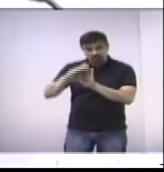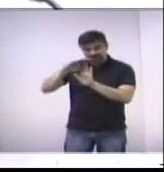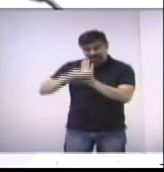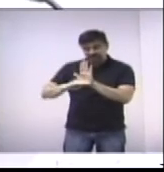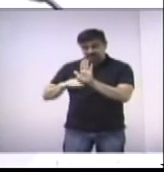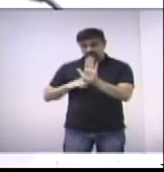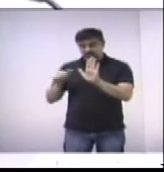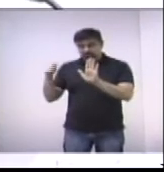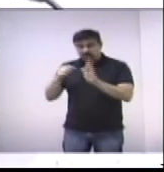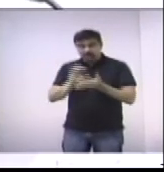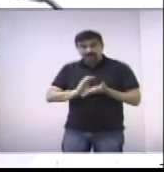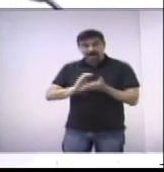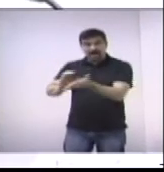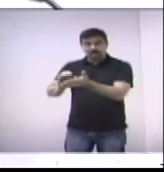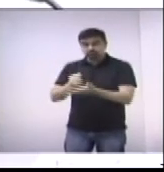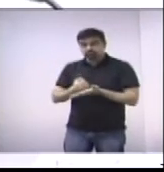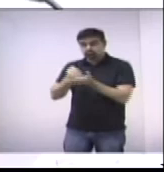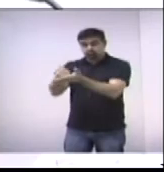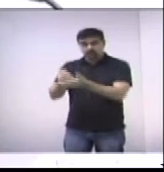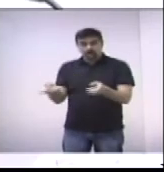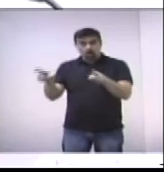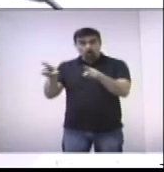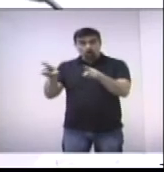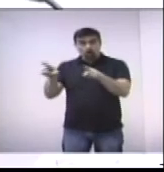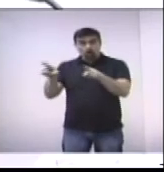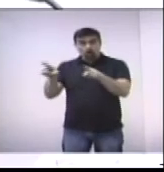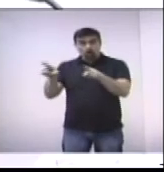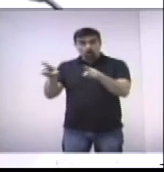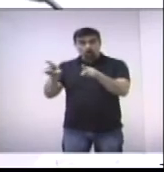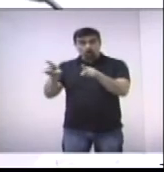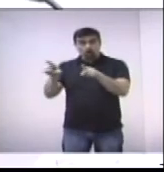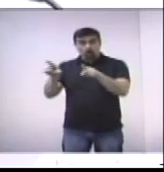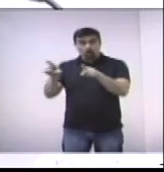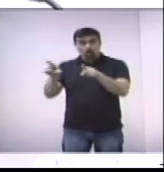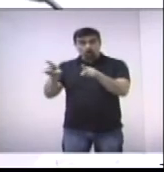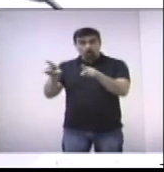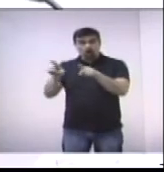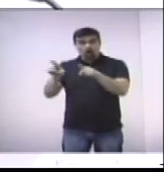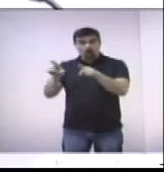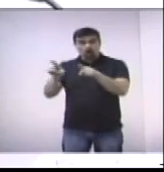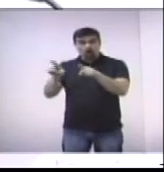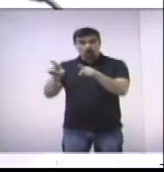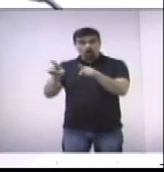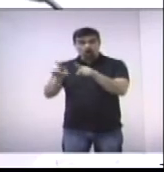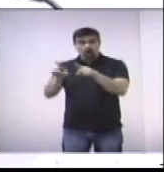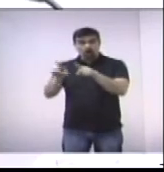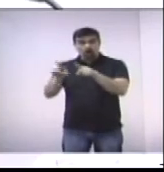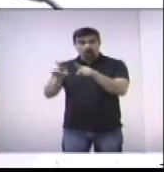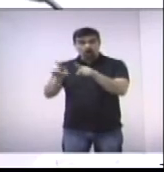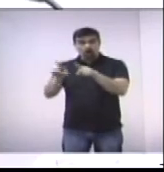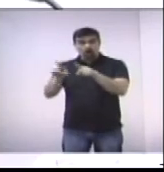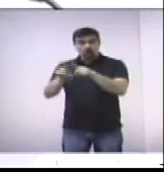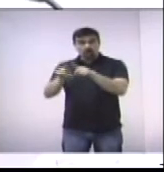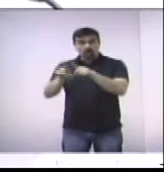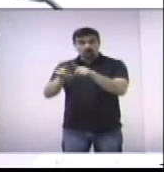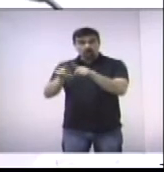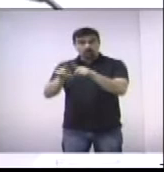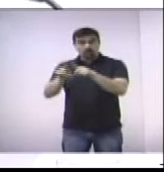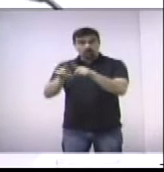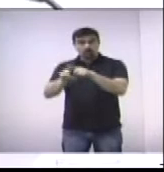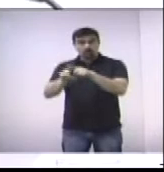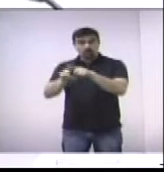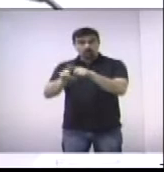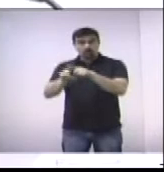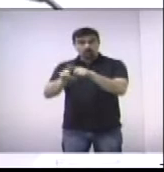questão em favor da MD4, em conformidade com o constante nas reportagens citadas. 78. No site Paulínia